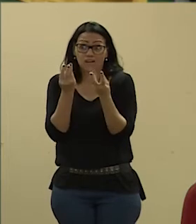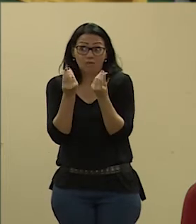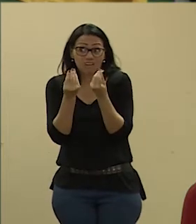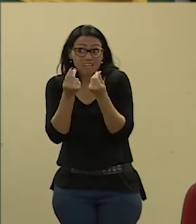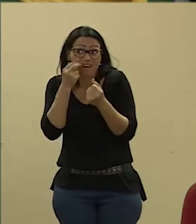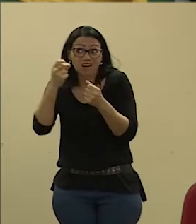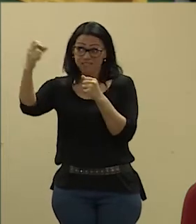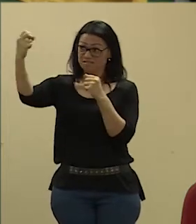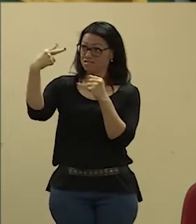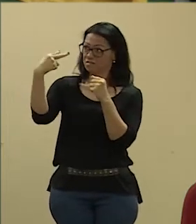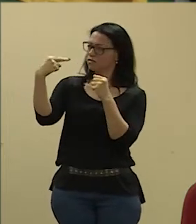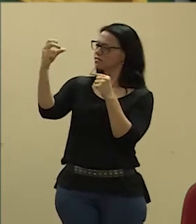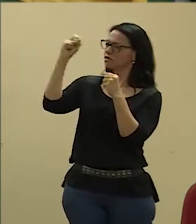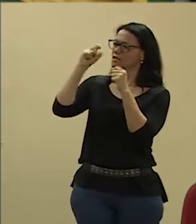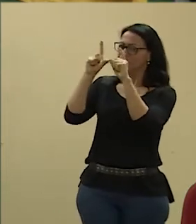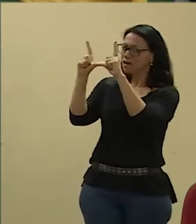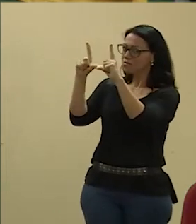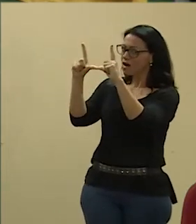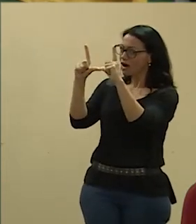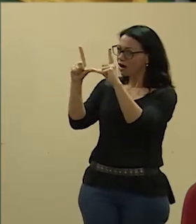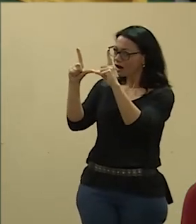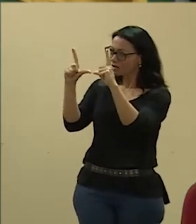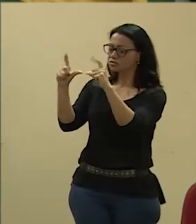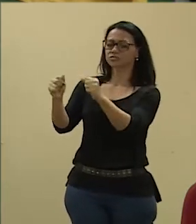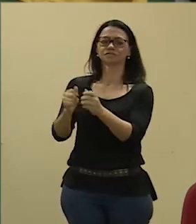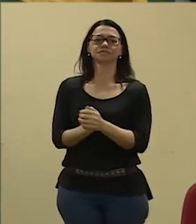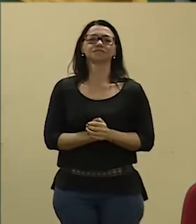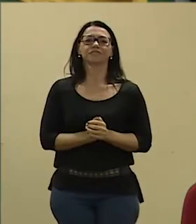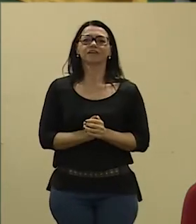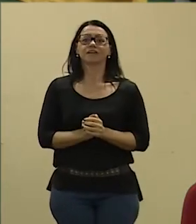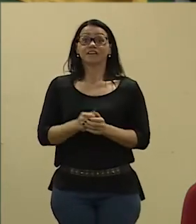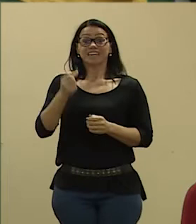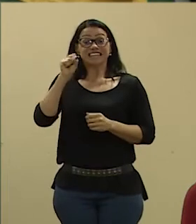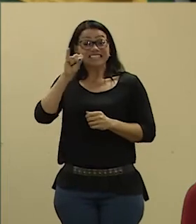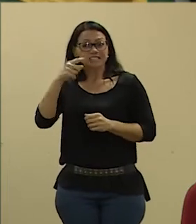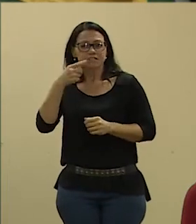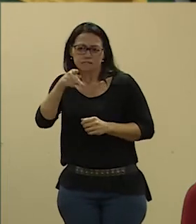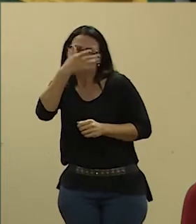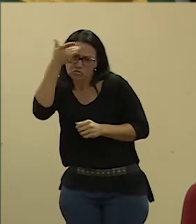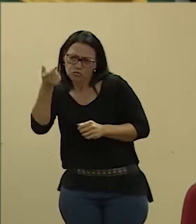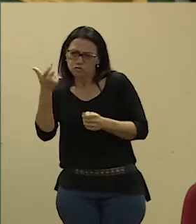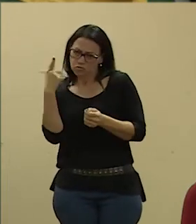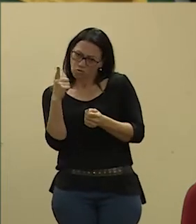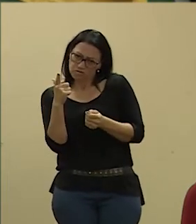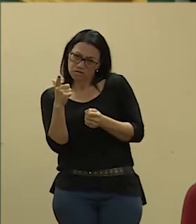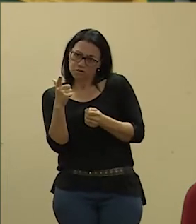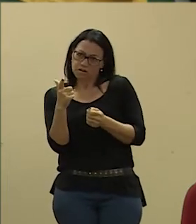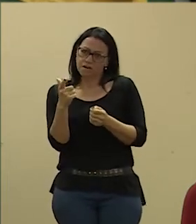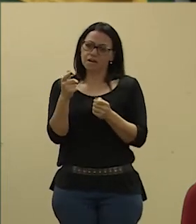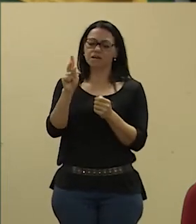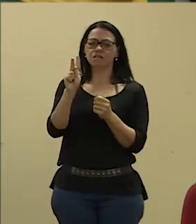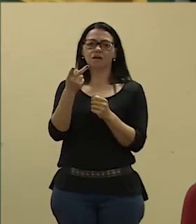imagem se você conseguir alterar esse botar no que a gente chama de hd 720 pixels de altura